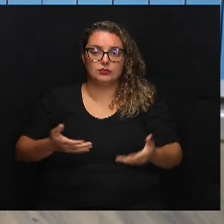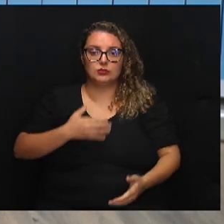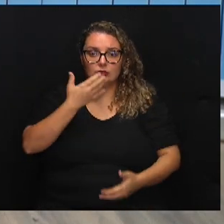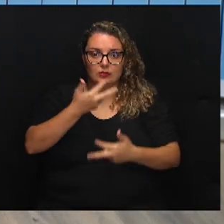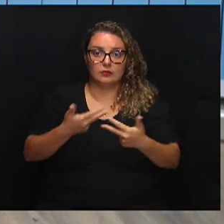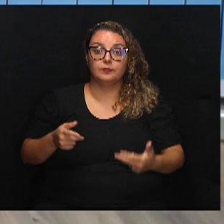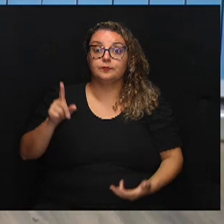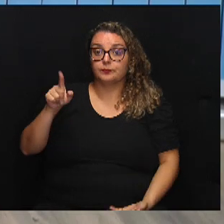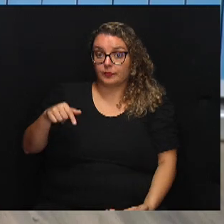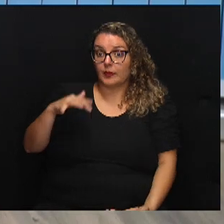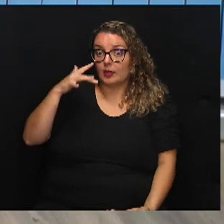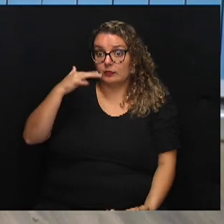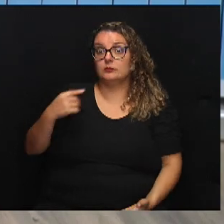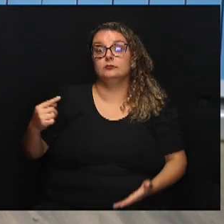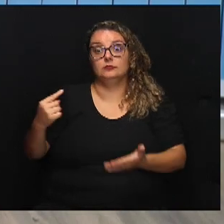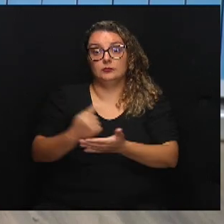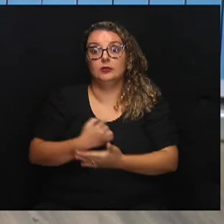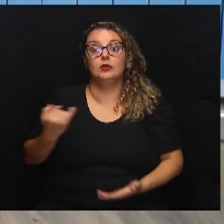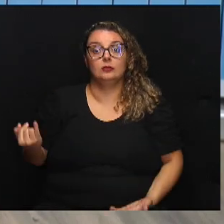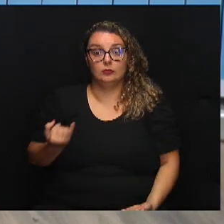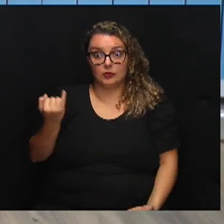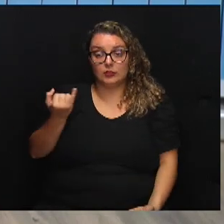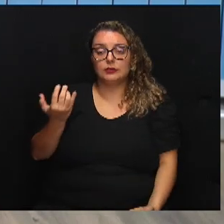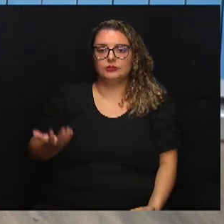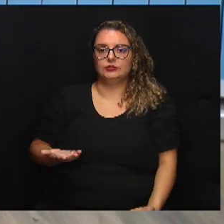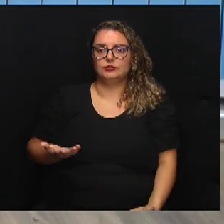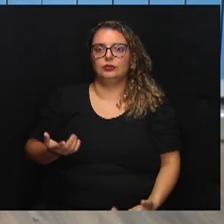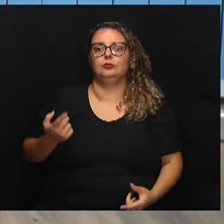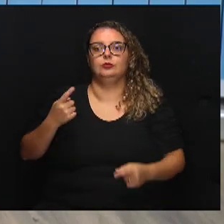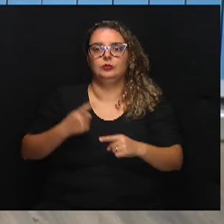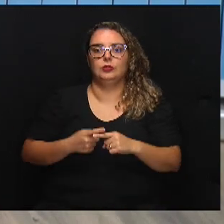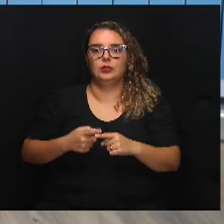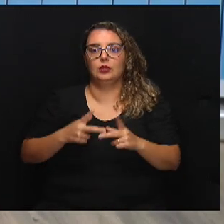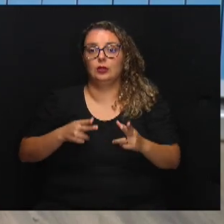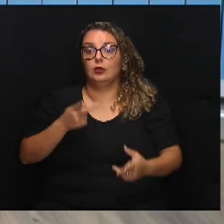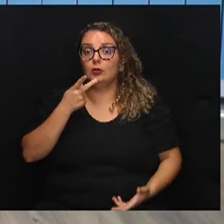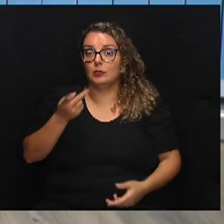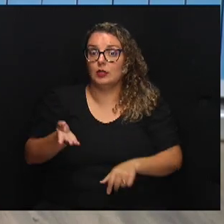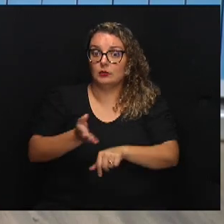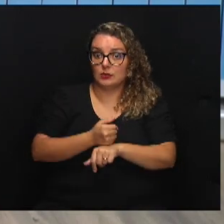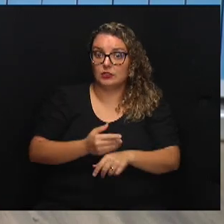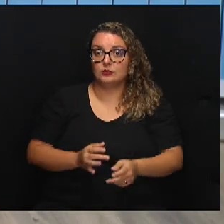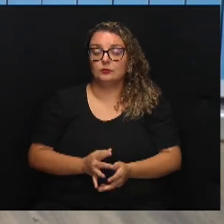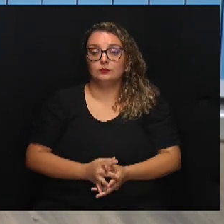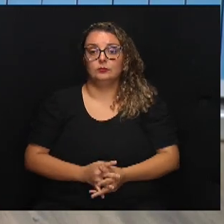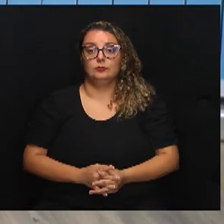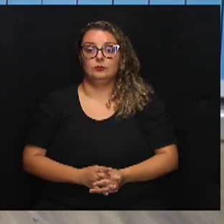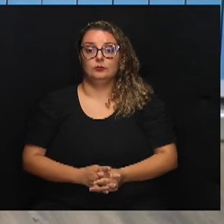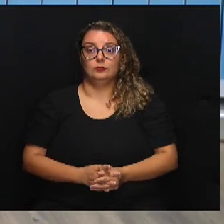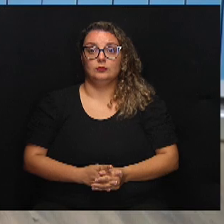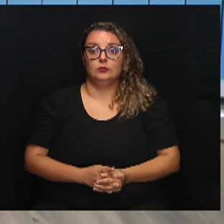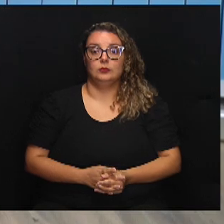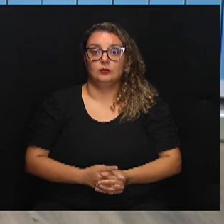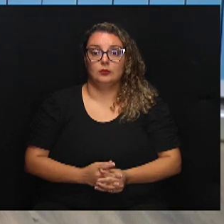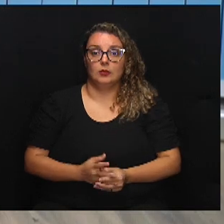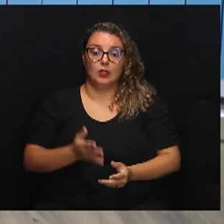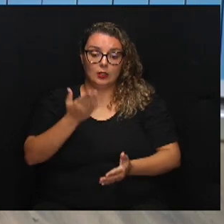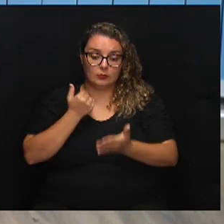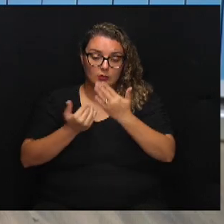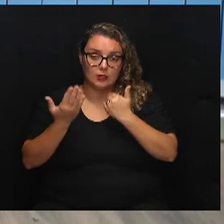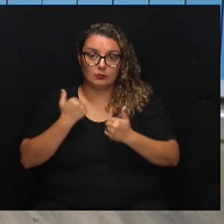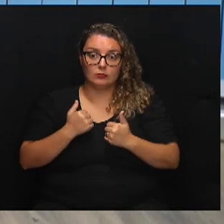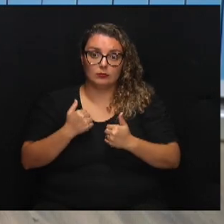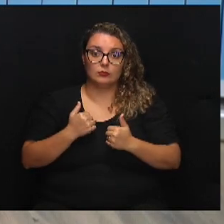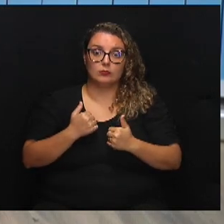essa é uma pergunta também importante, porque, como eu disse anteriormente, a introdução deve levar